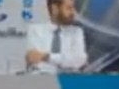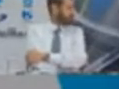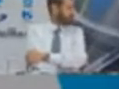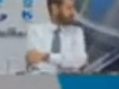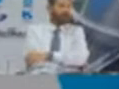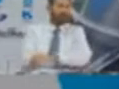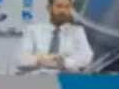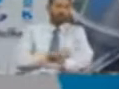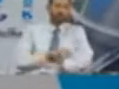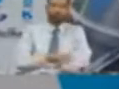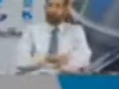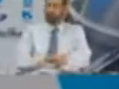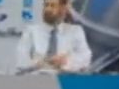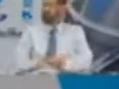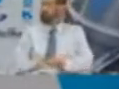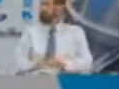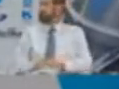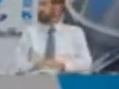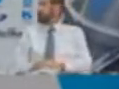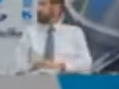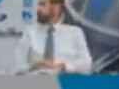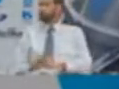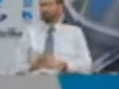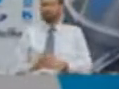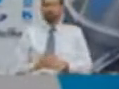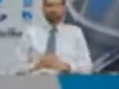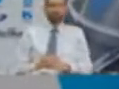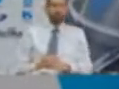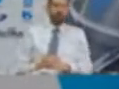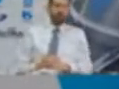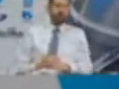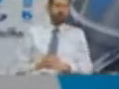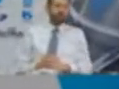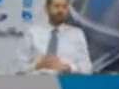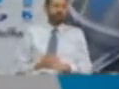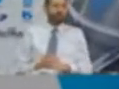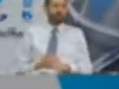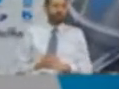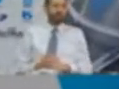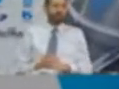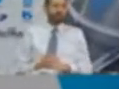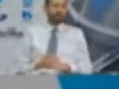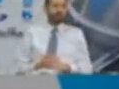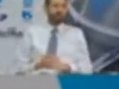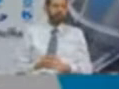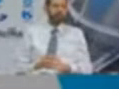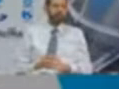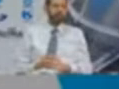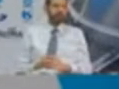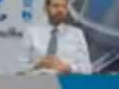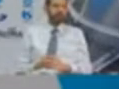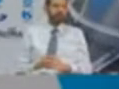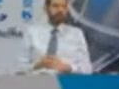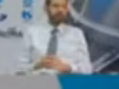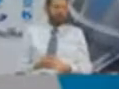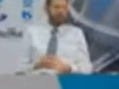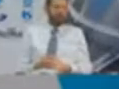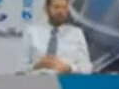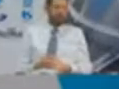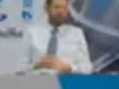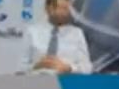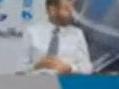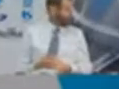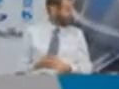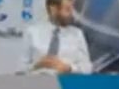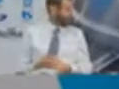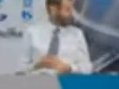esse dinheiro está à disposição. Então, para nós, a questão do Amapá, de vez, acaba com essa questão de dizer que só tem